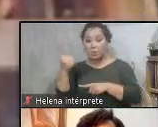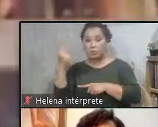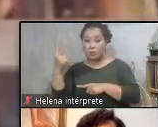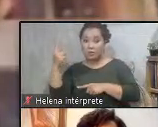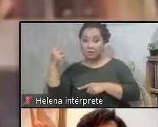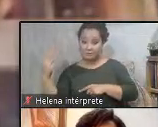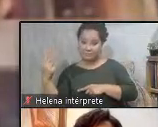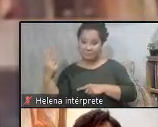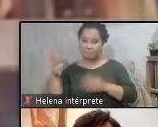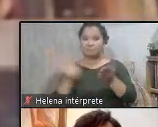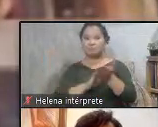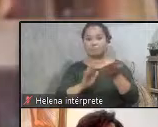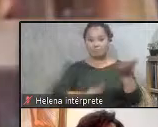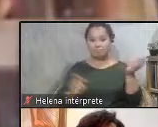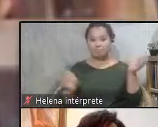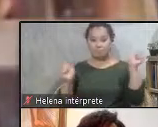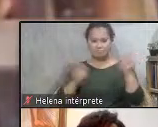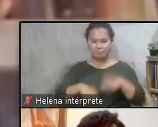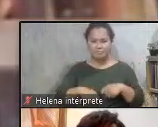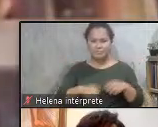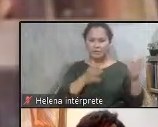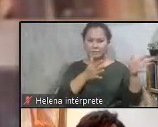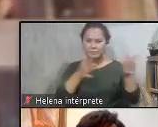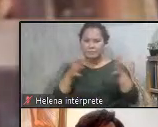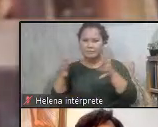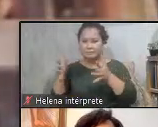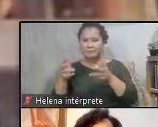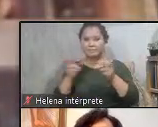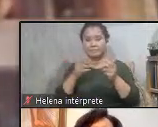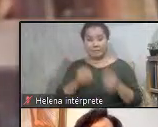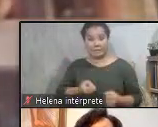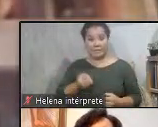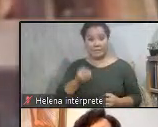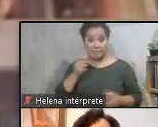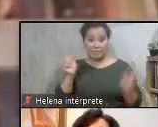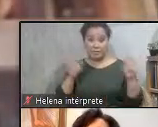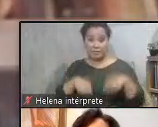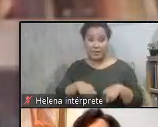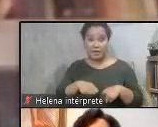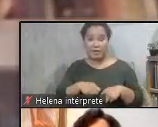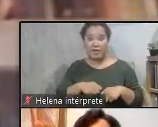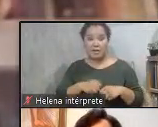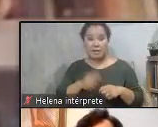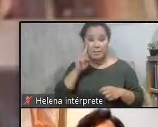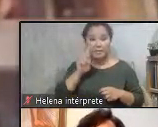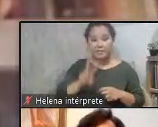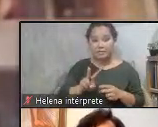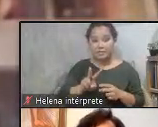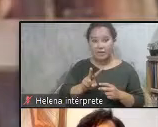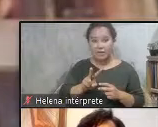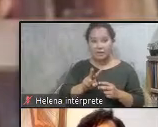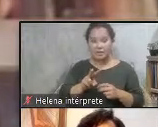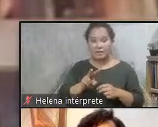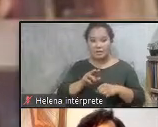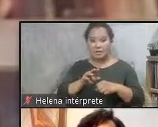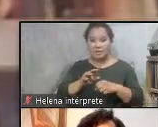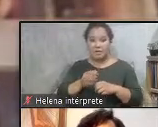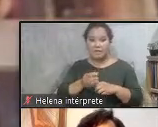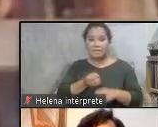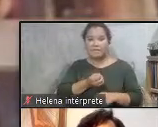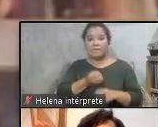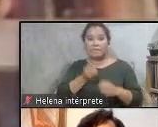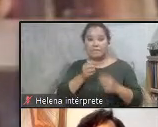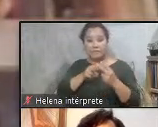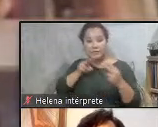acompanhadas tanto no formato ao vivo, nos dias de transmissão, quanto posteriormente, o que dará a todos a oportunidade de ter um material